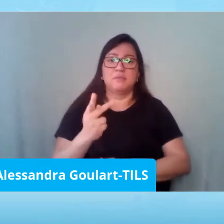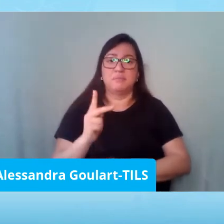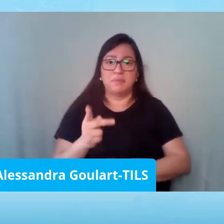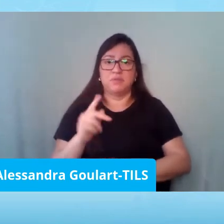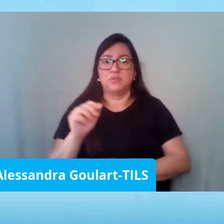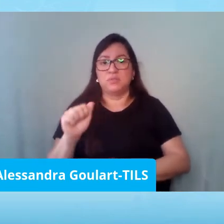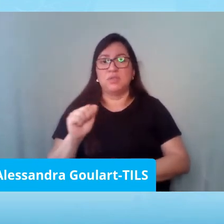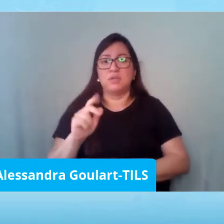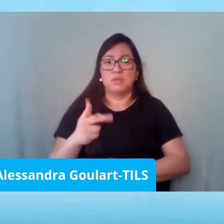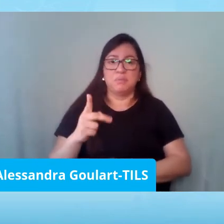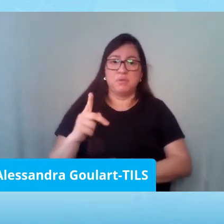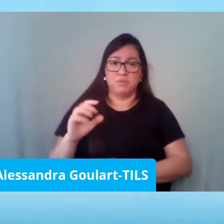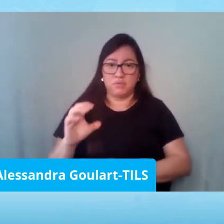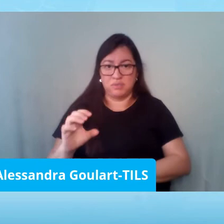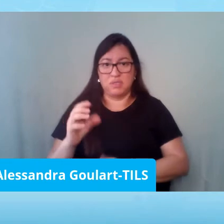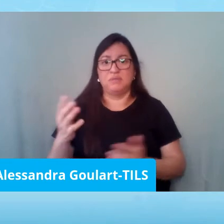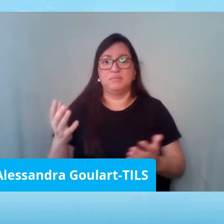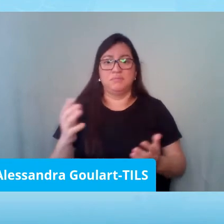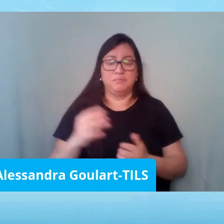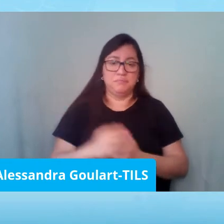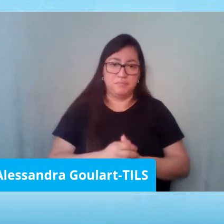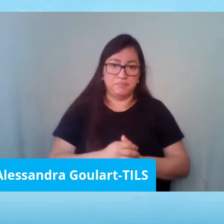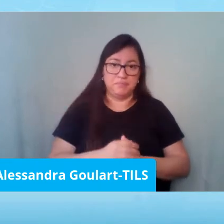fazer esse teste, né?